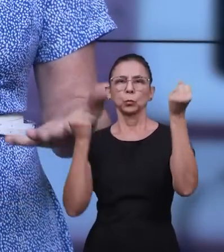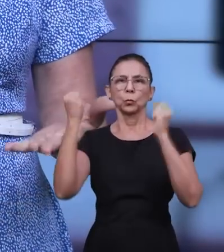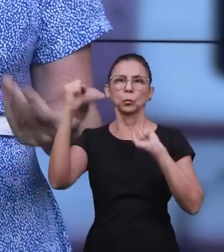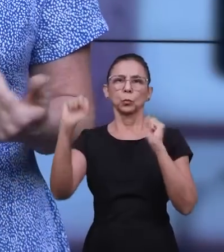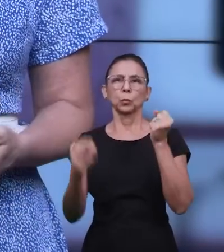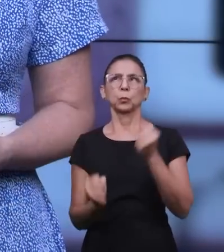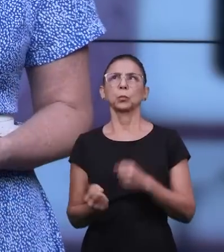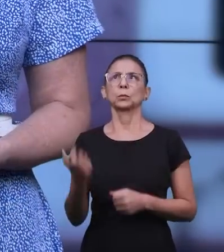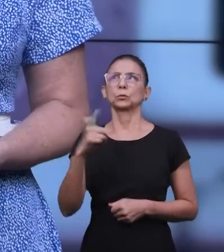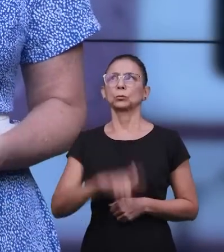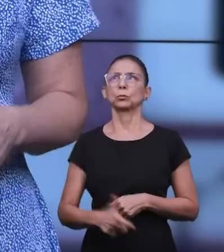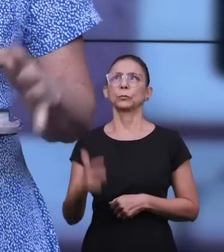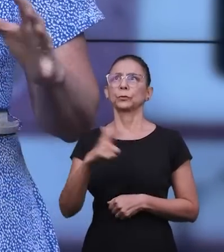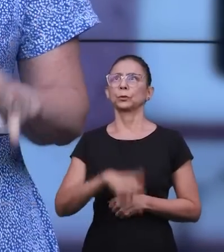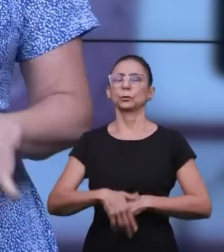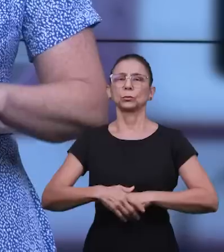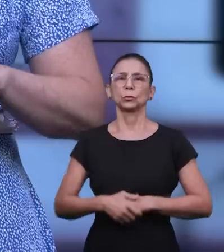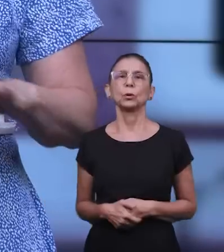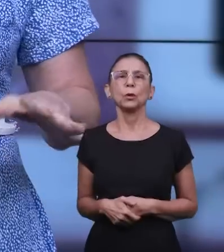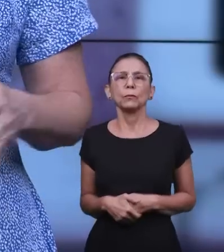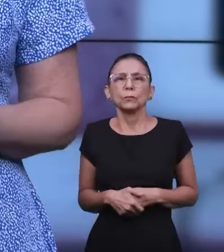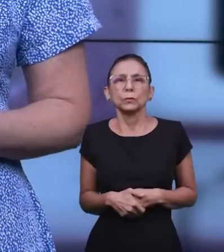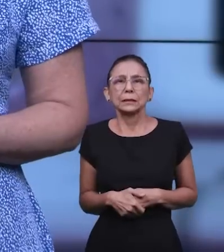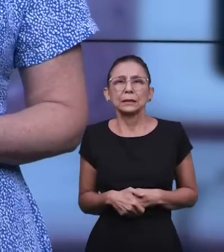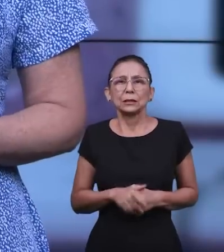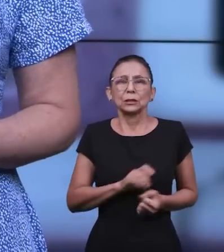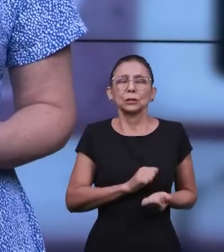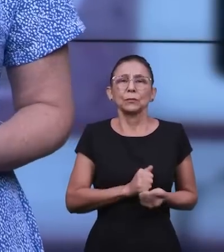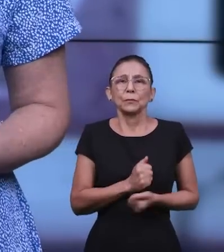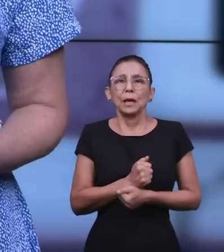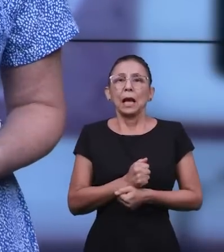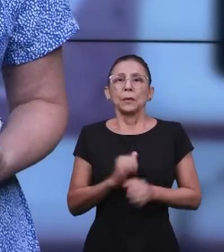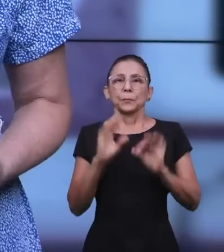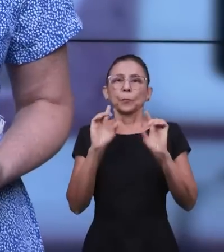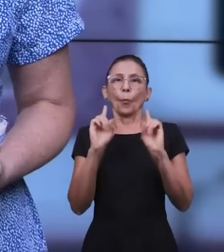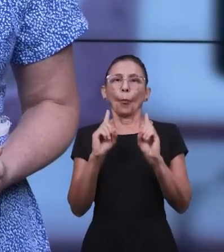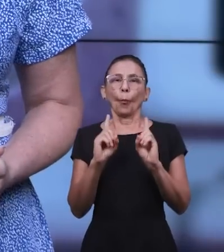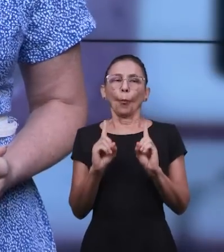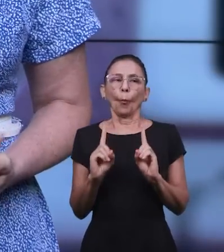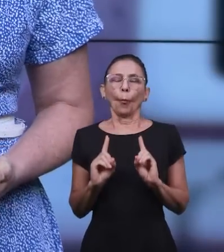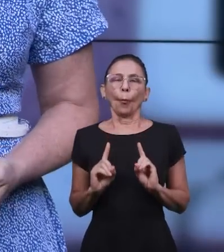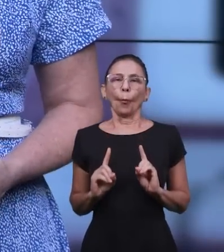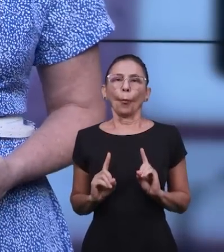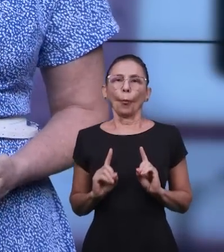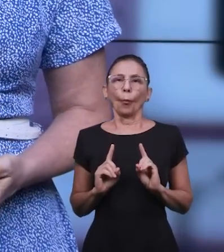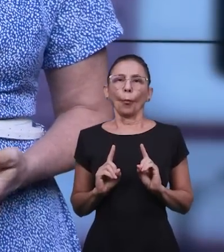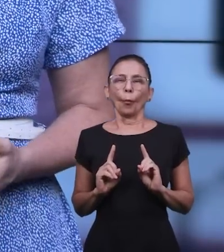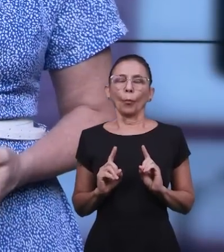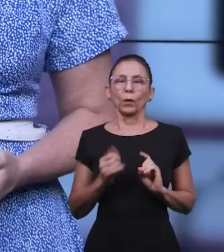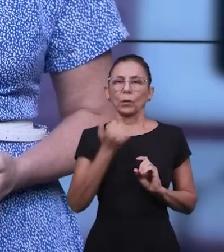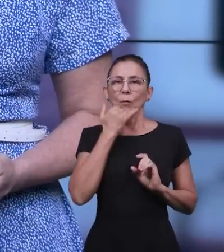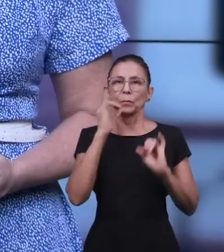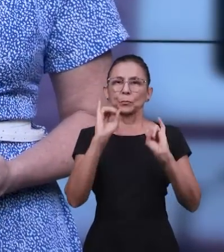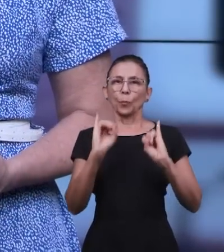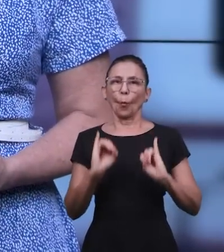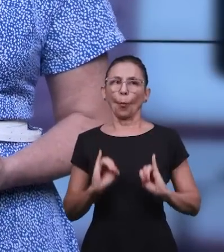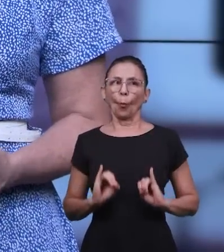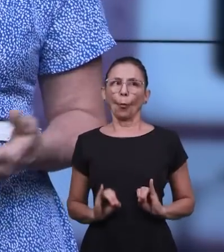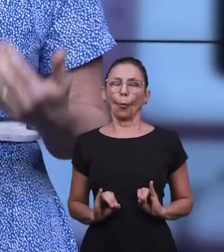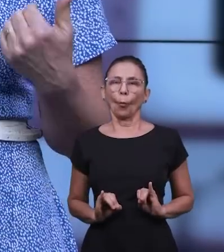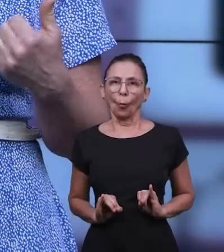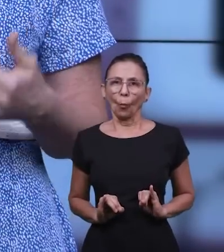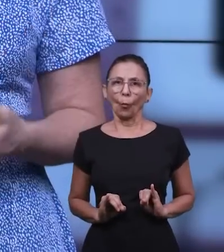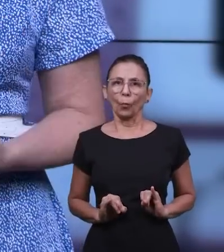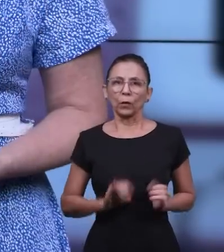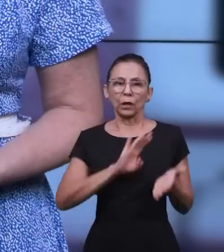Se resolvem fazer uma dieta, eliminam vários alimentos, até os essenciais. E a quarta característica, eles